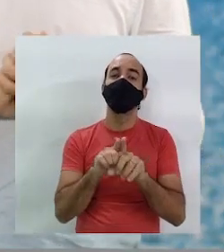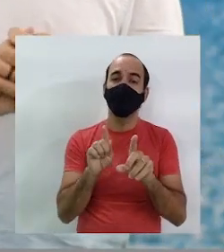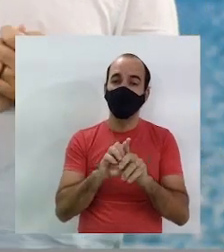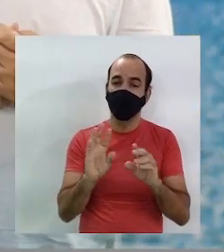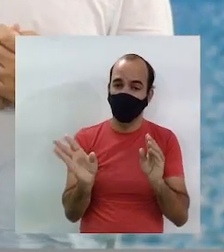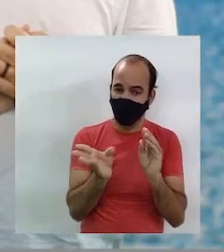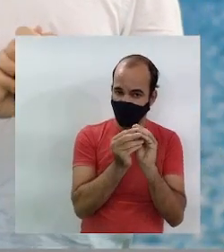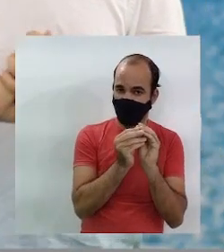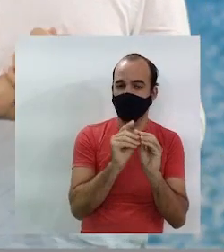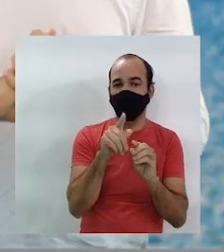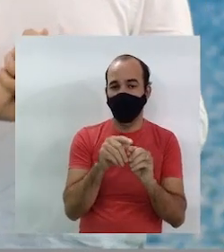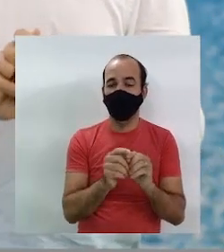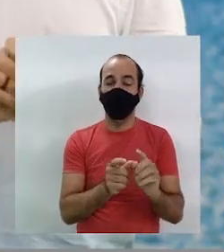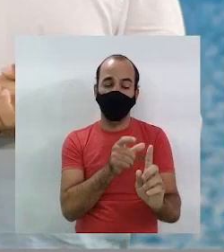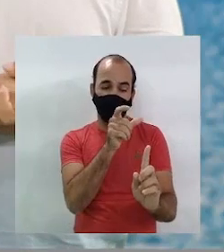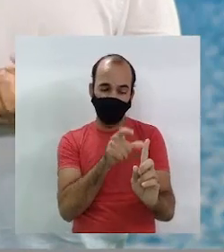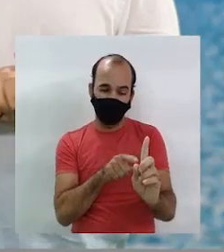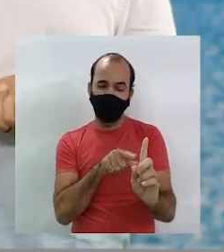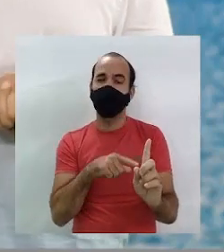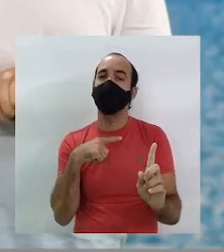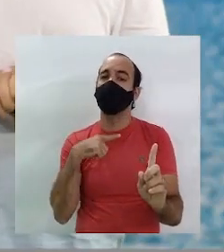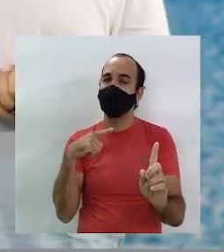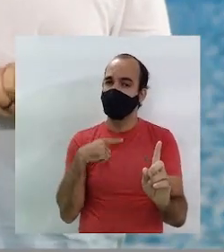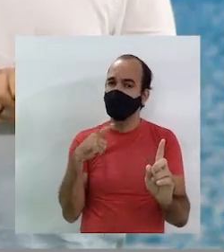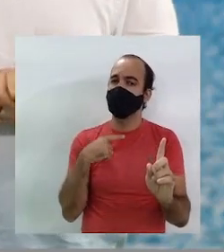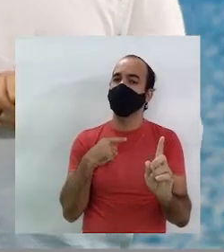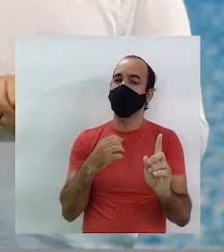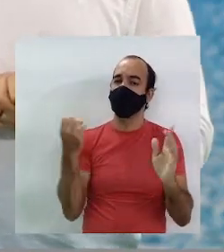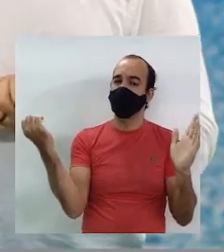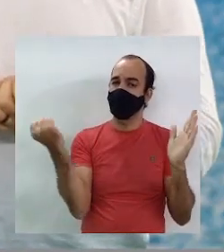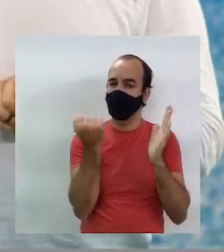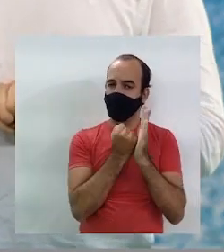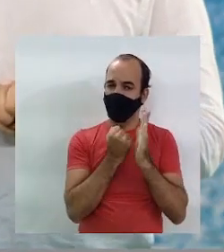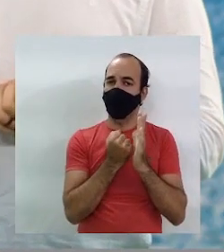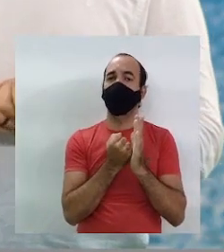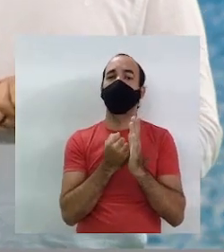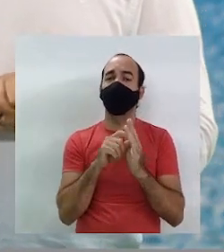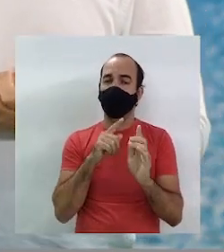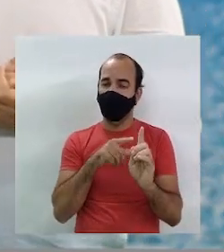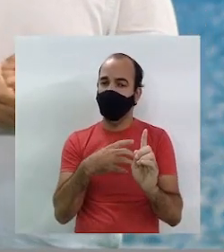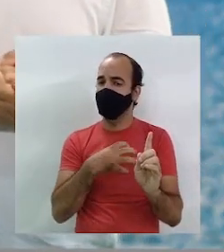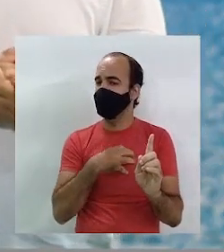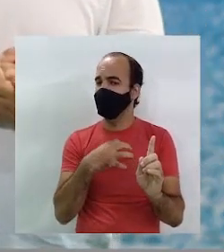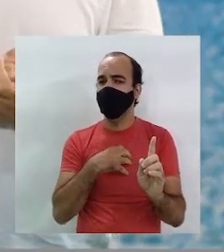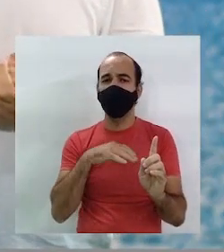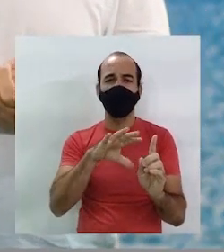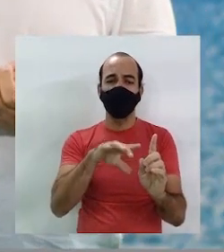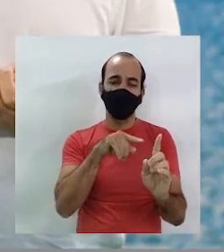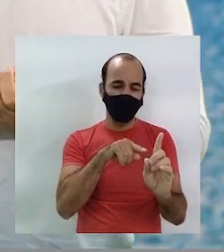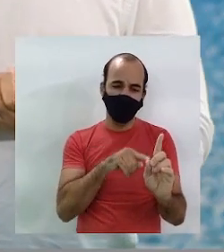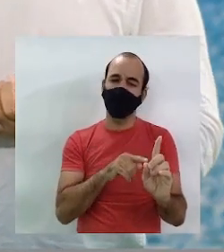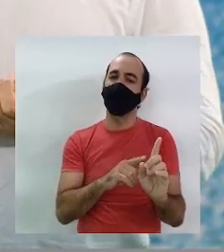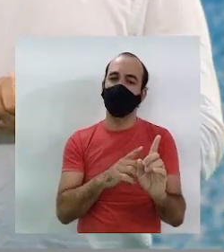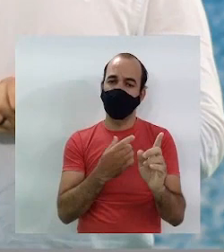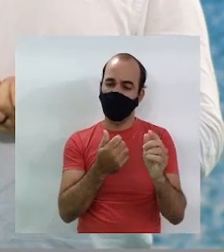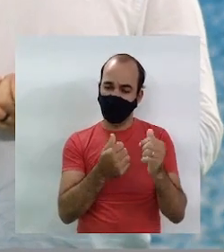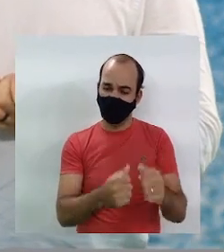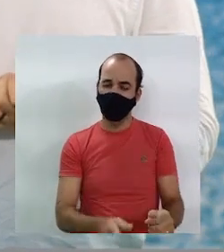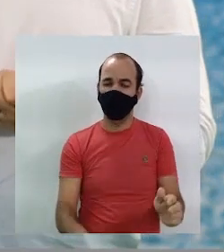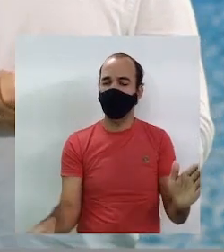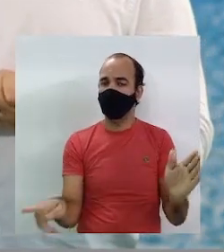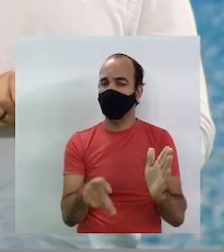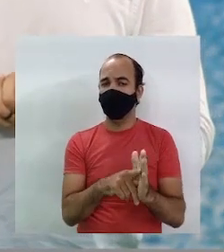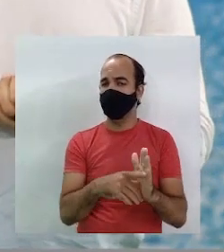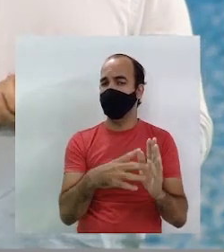Francisco Brenan, a gente já reconhece, ele tem um traço, né, específico, Tem. ele tem um modo de ser, ele se coloca como autor realmente de um traço